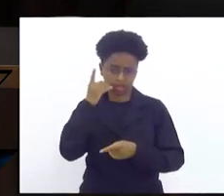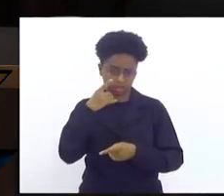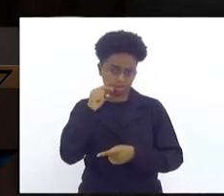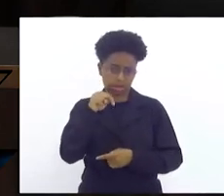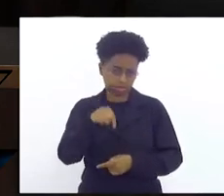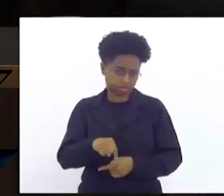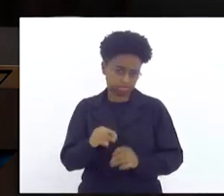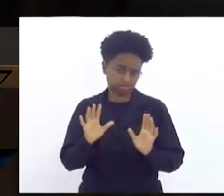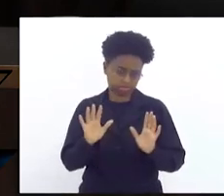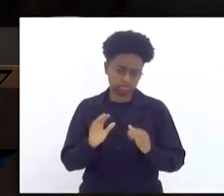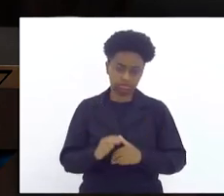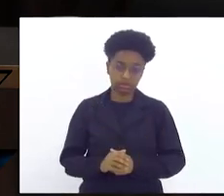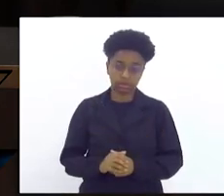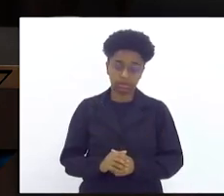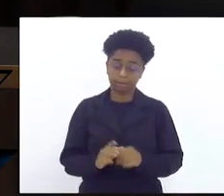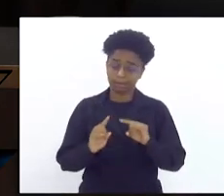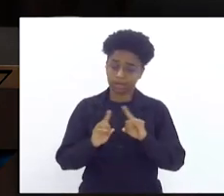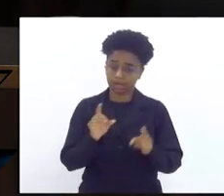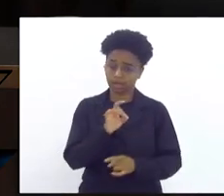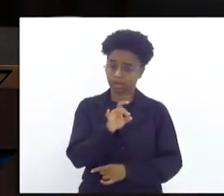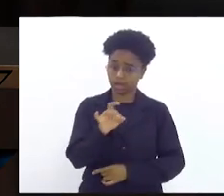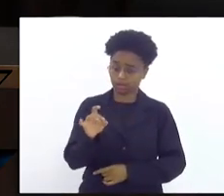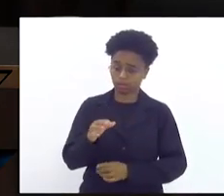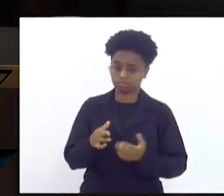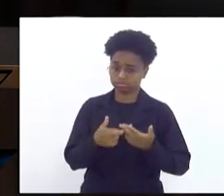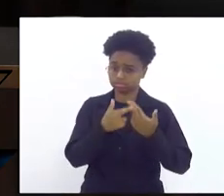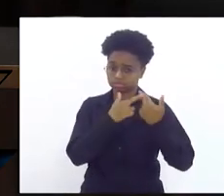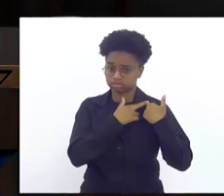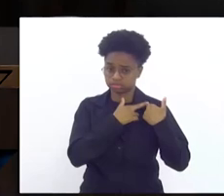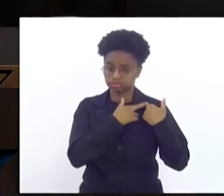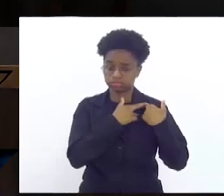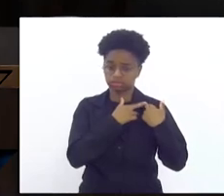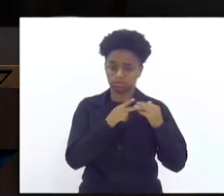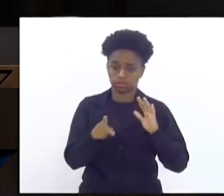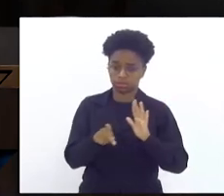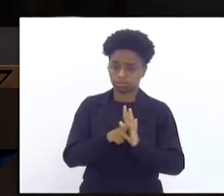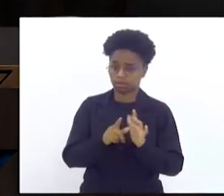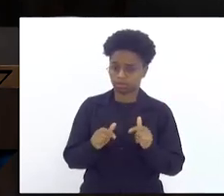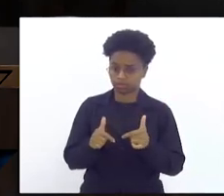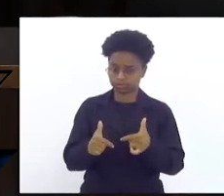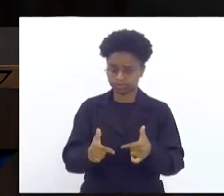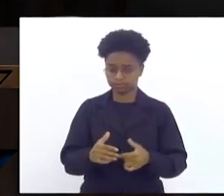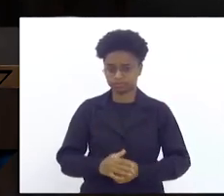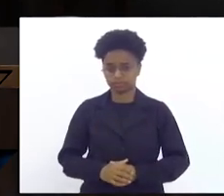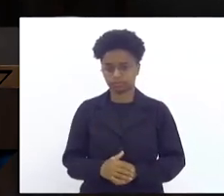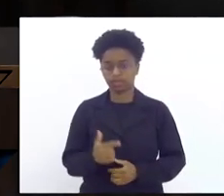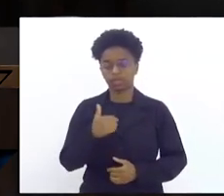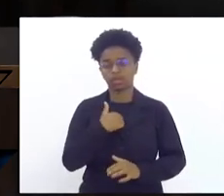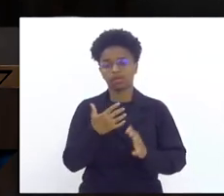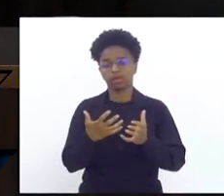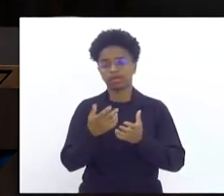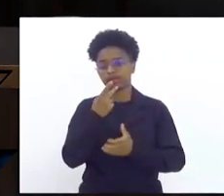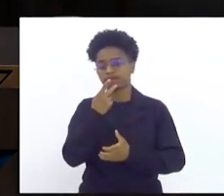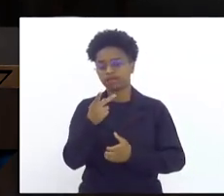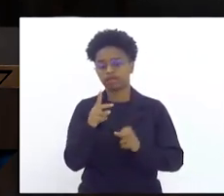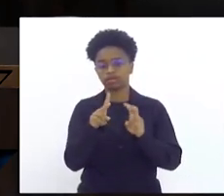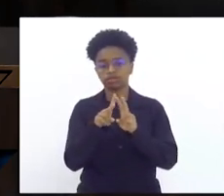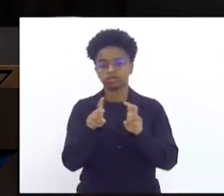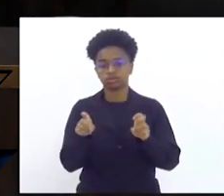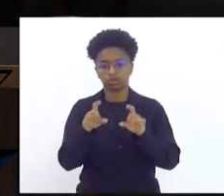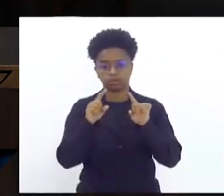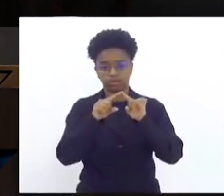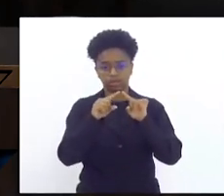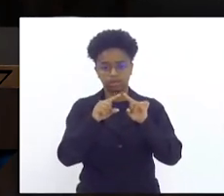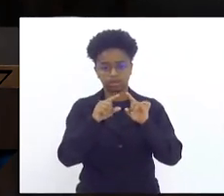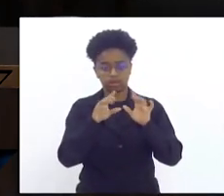e ele cada um é responsável pelos seus atos eu quero falar da do quadro político